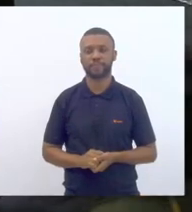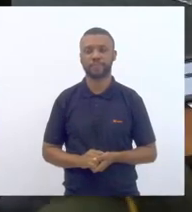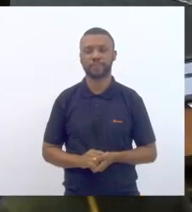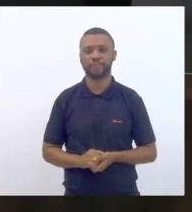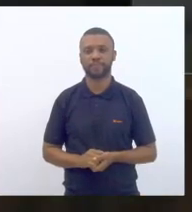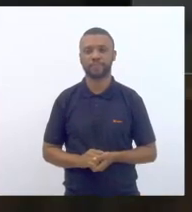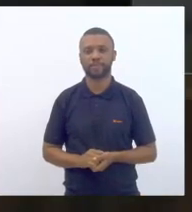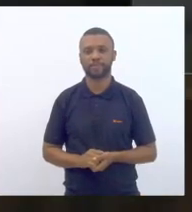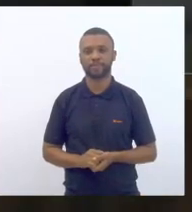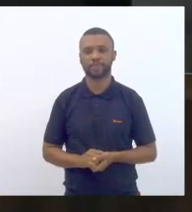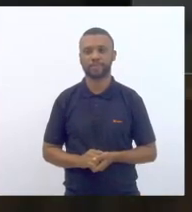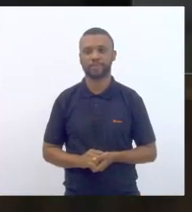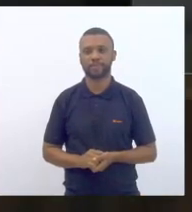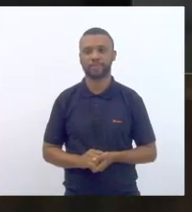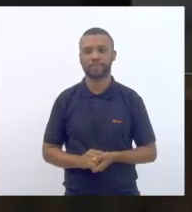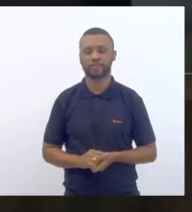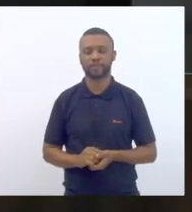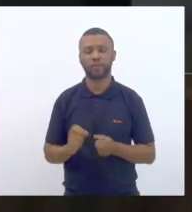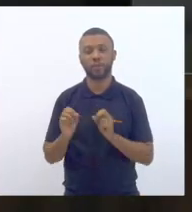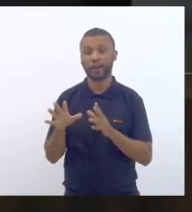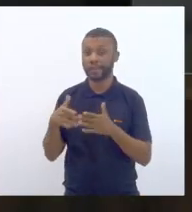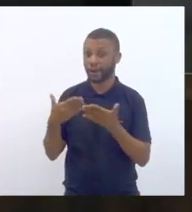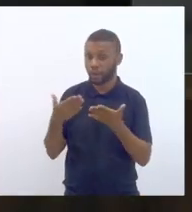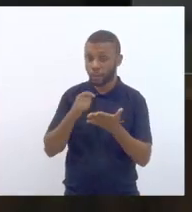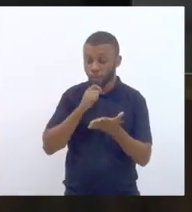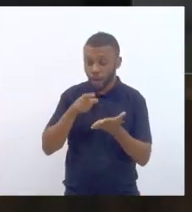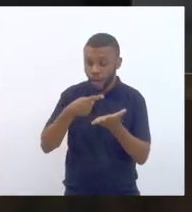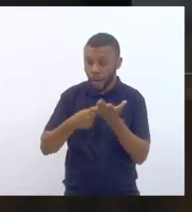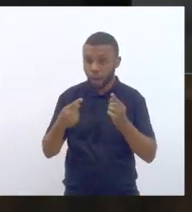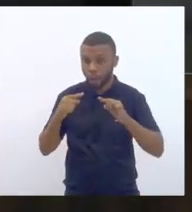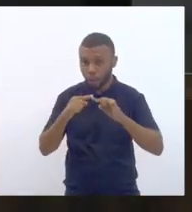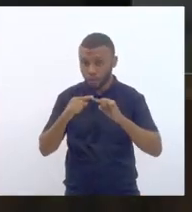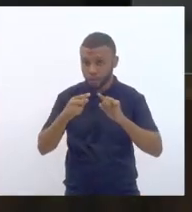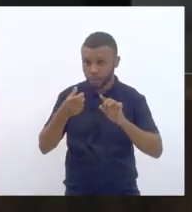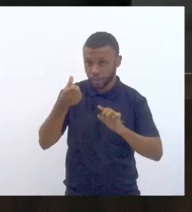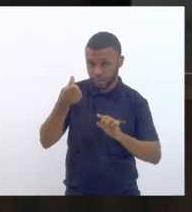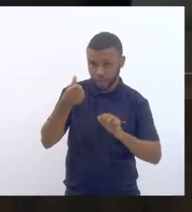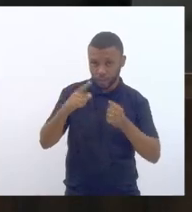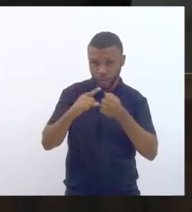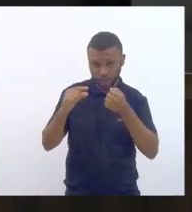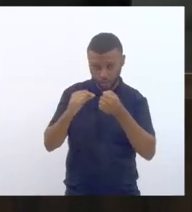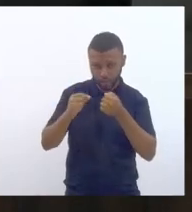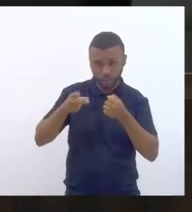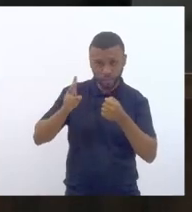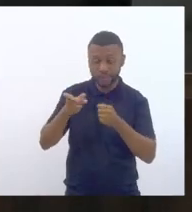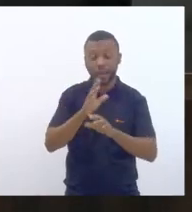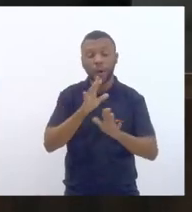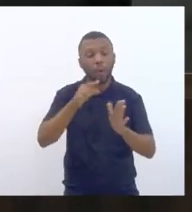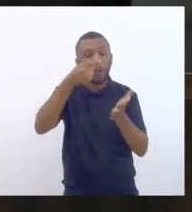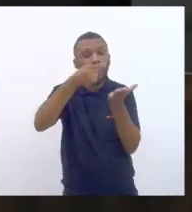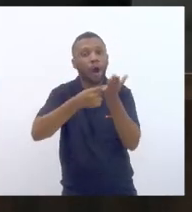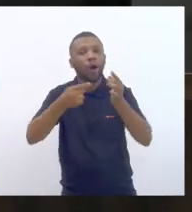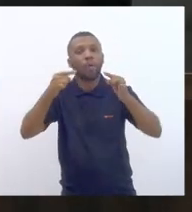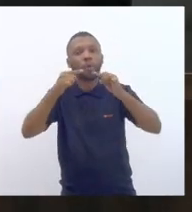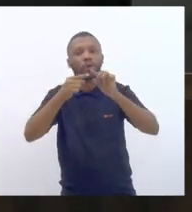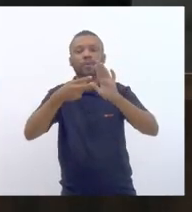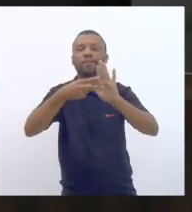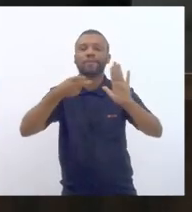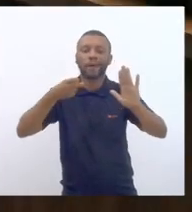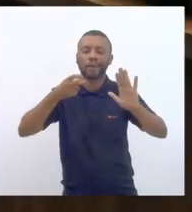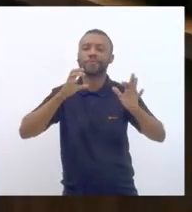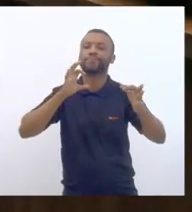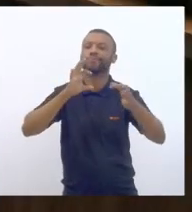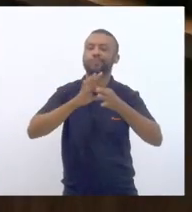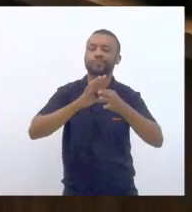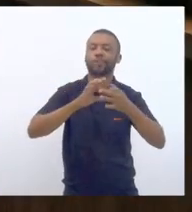Isso até agora estava sem acordo, mas vamos cantar. Destaque, né? Vai manter o sexto, o artigo 6º, não é isso? Não, o acordo é manter o veto ao artigo 6º